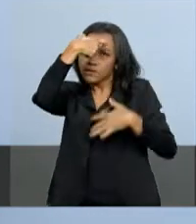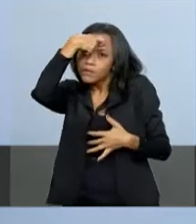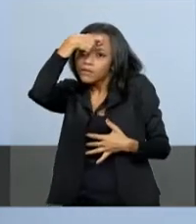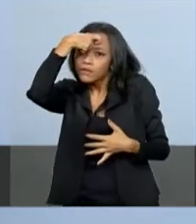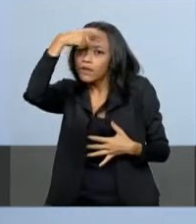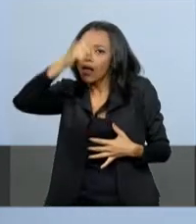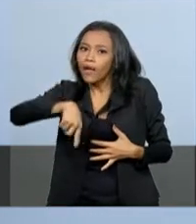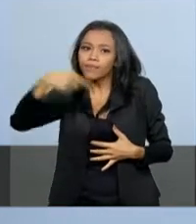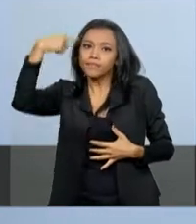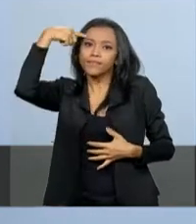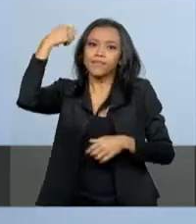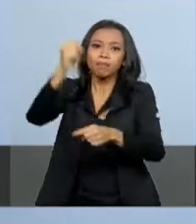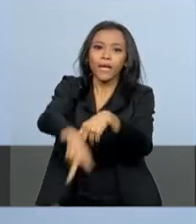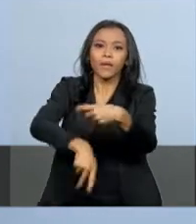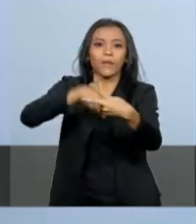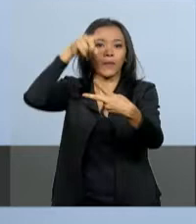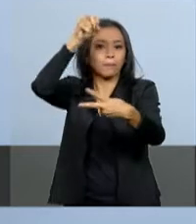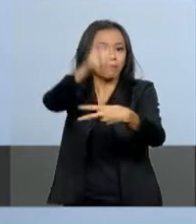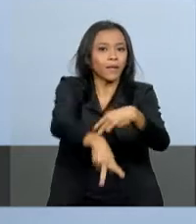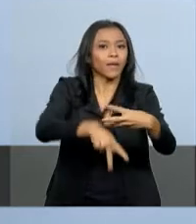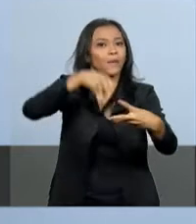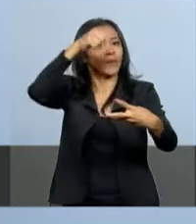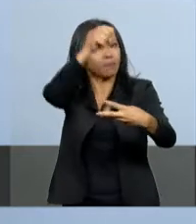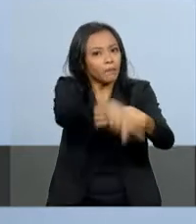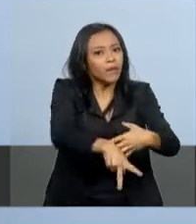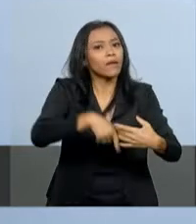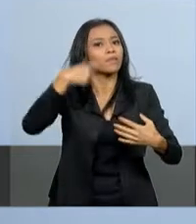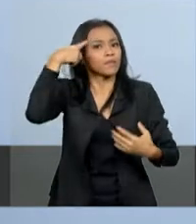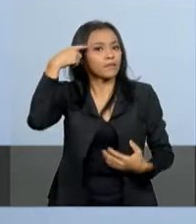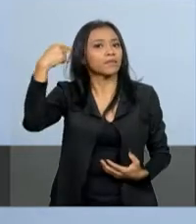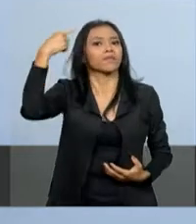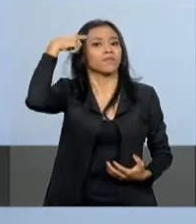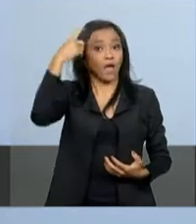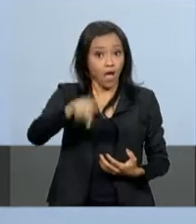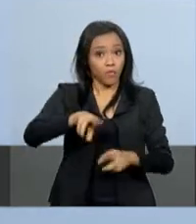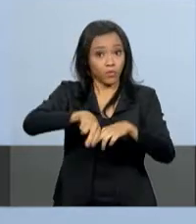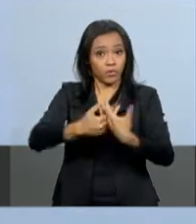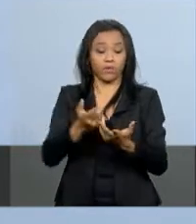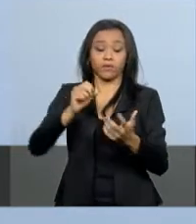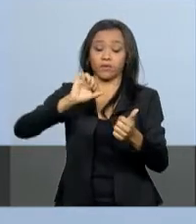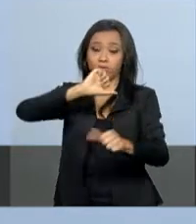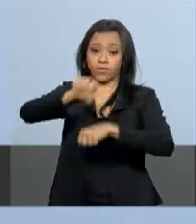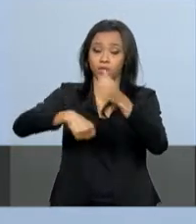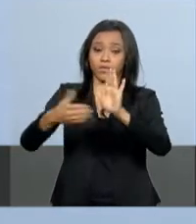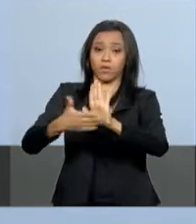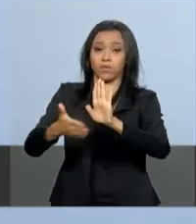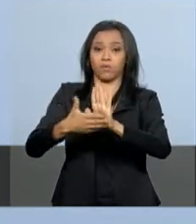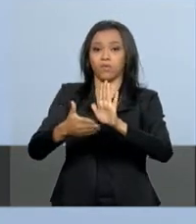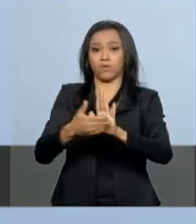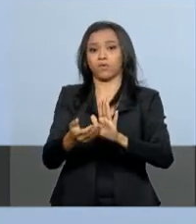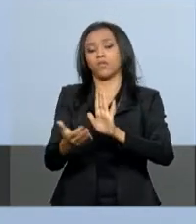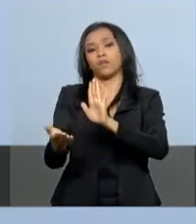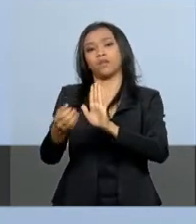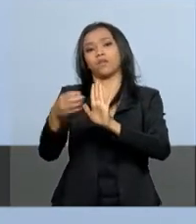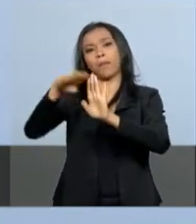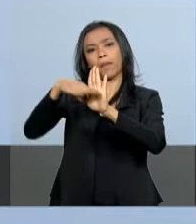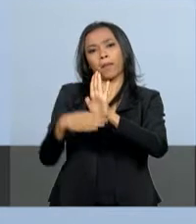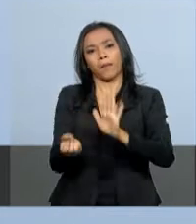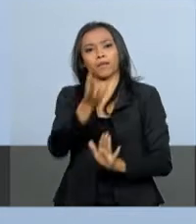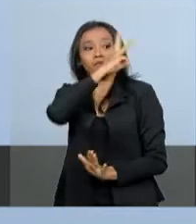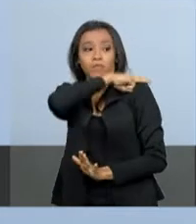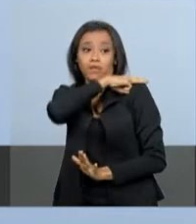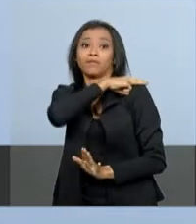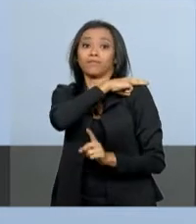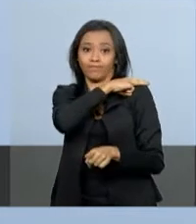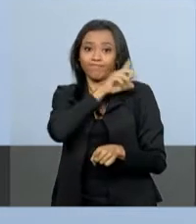nome de emprego foi em nome do emprego que nós reformamos o ensino médio que aproximará o jovem da sua vocação